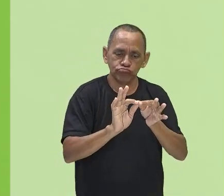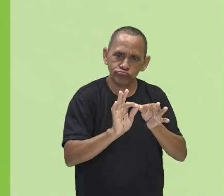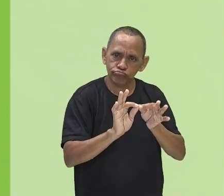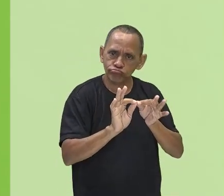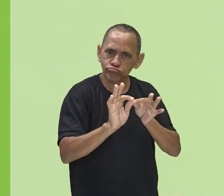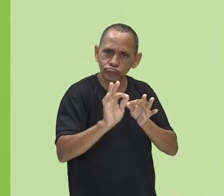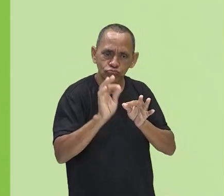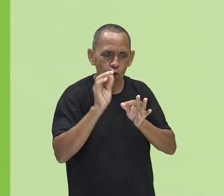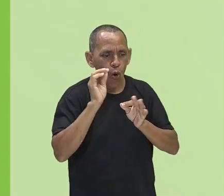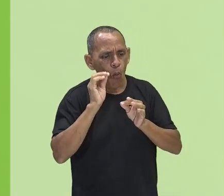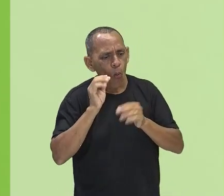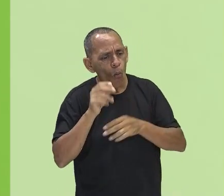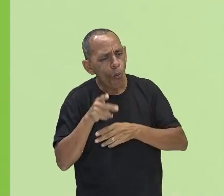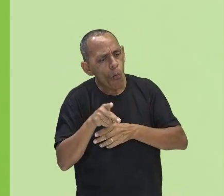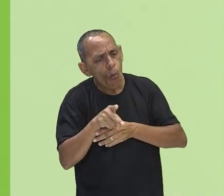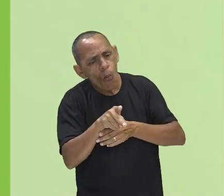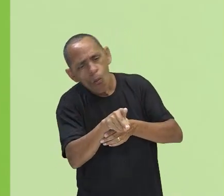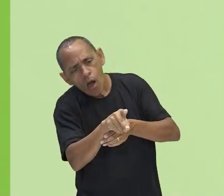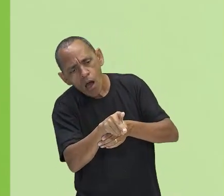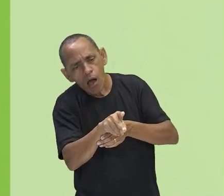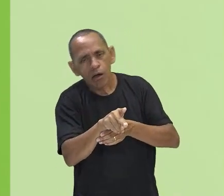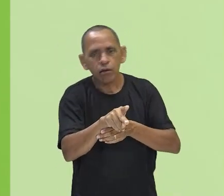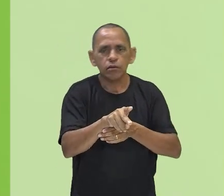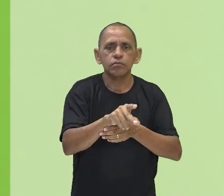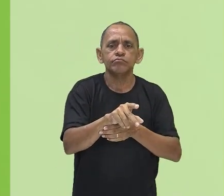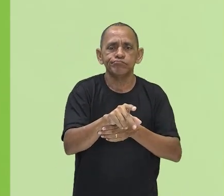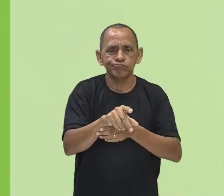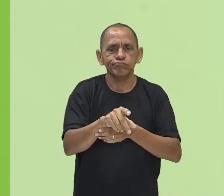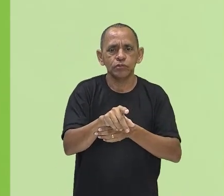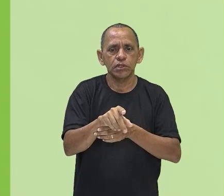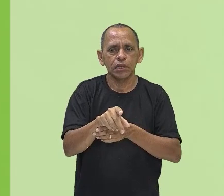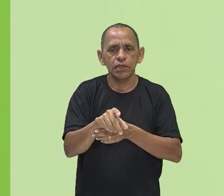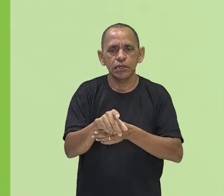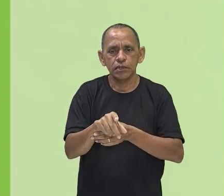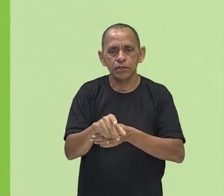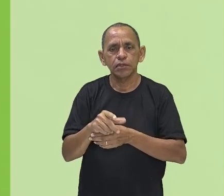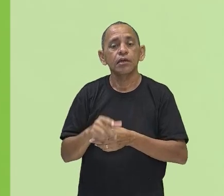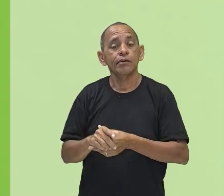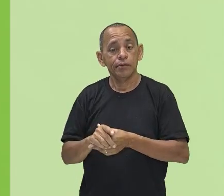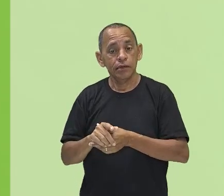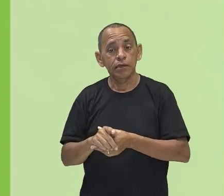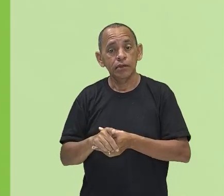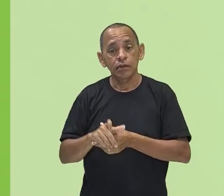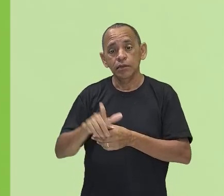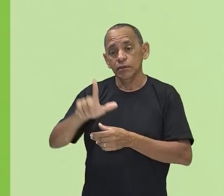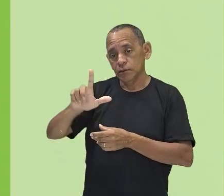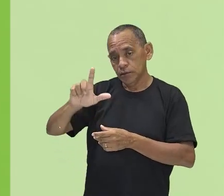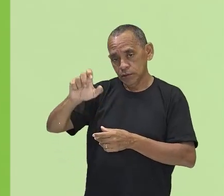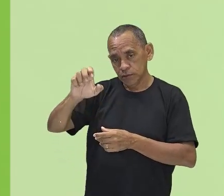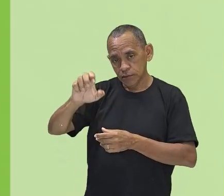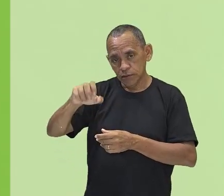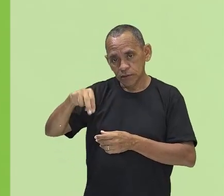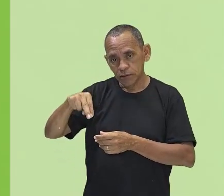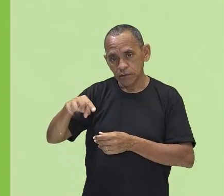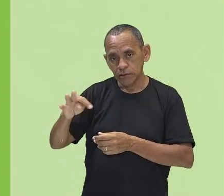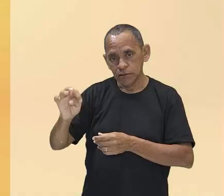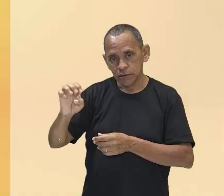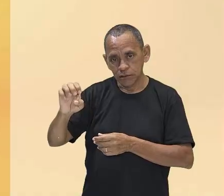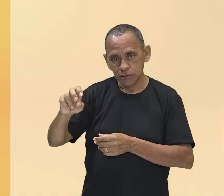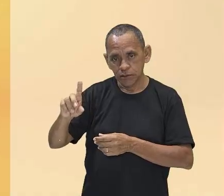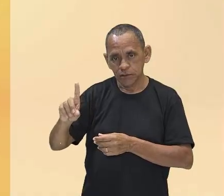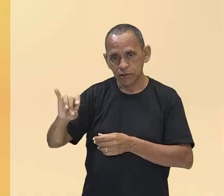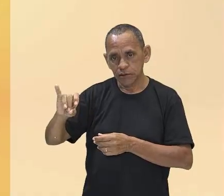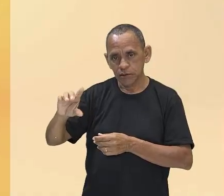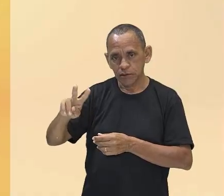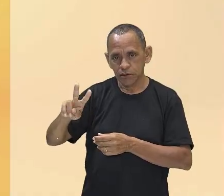vão convergir para um ponto, tá certo? Essa lente nós chamamos de lente divergente. Olha só uma animação. Veja só,